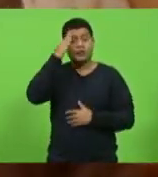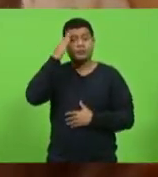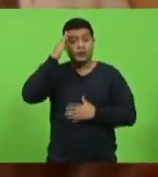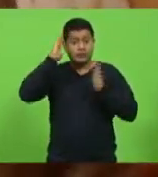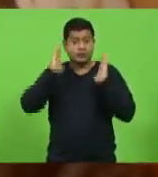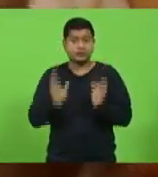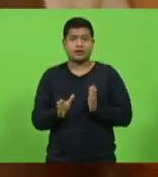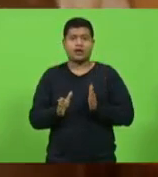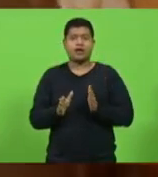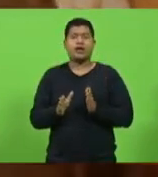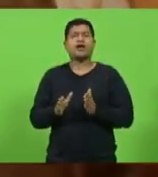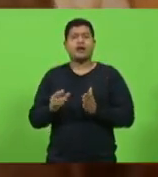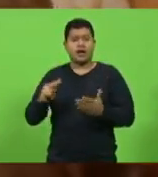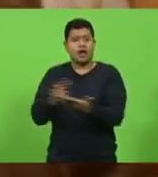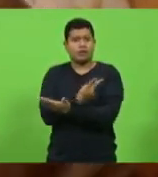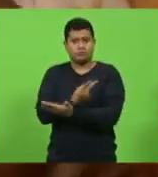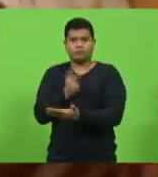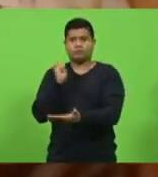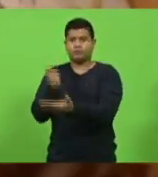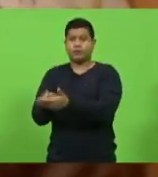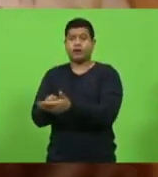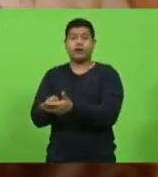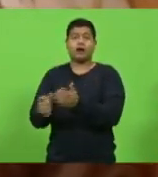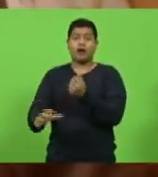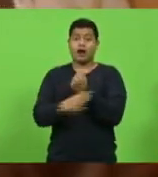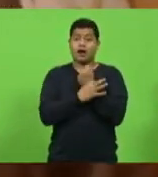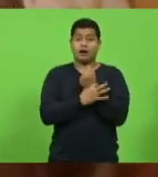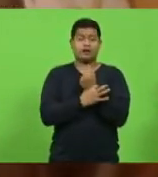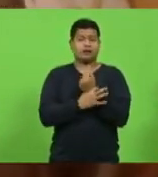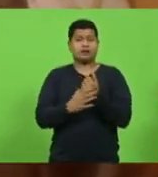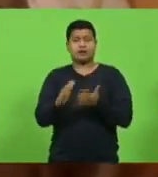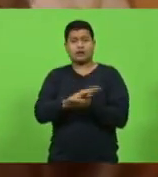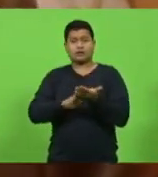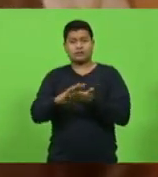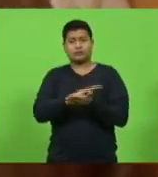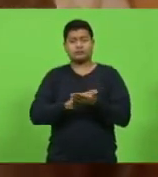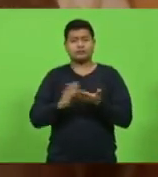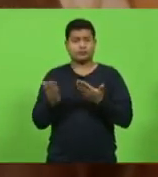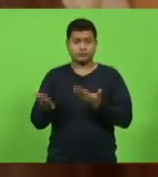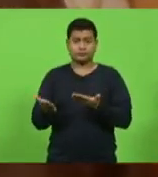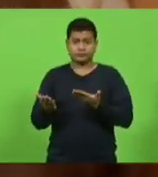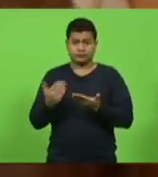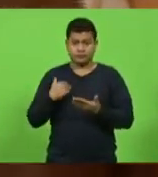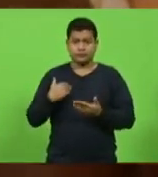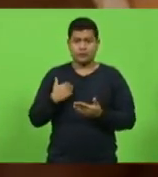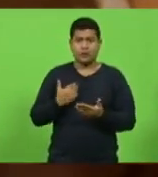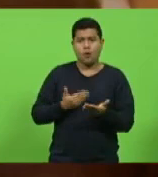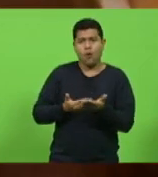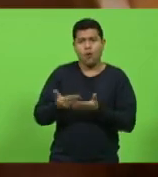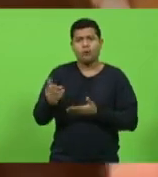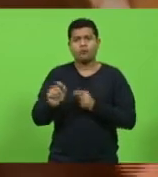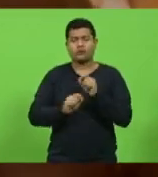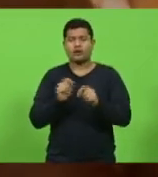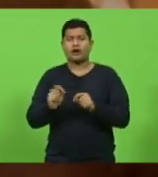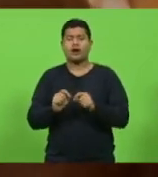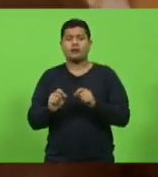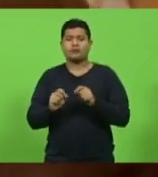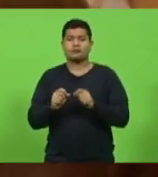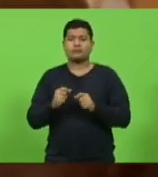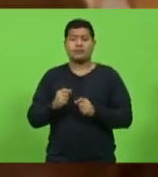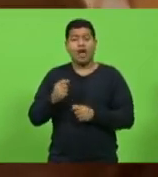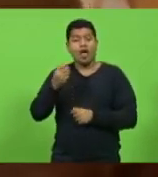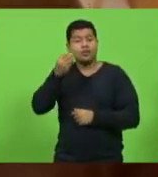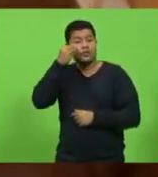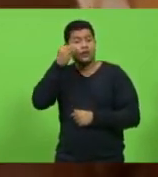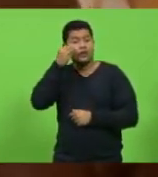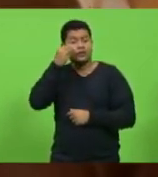pagamento antecipado, sem garantia, o governador passou a criar formas de gerar alguma aparência de legalidade no